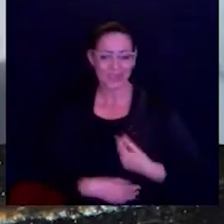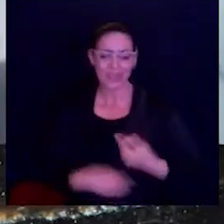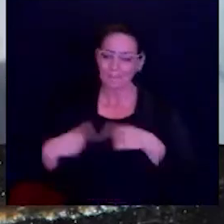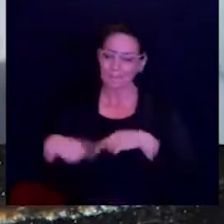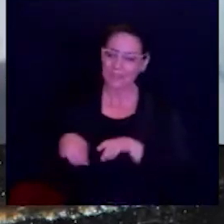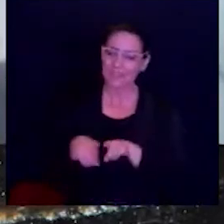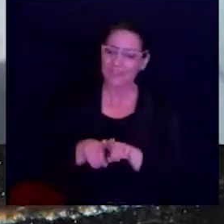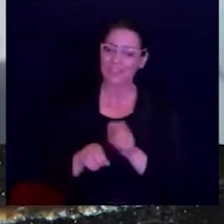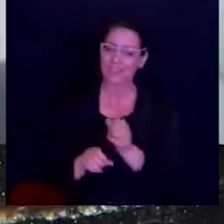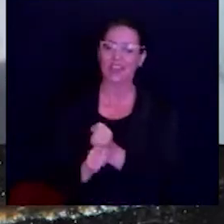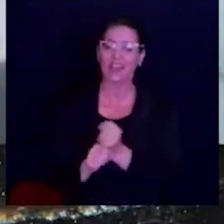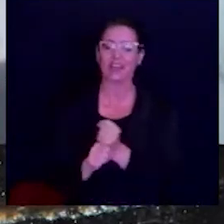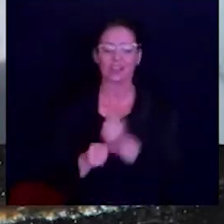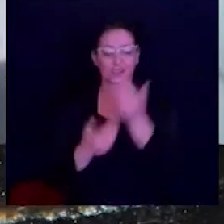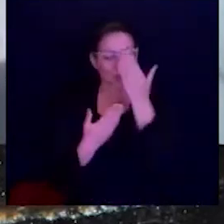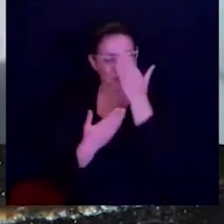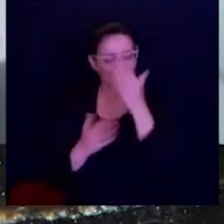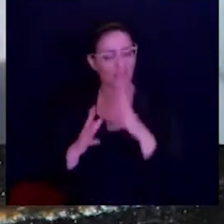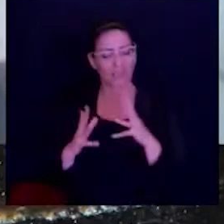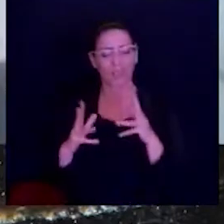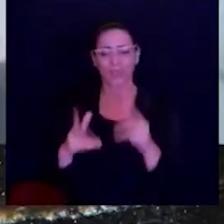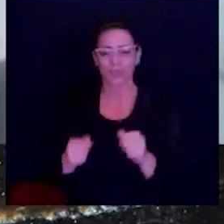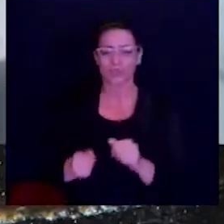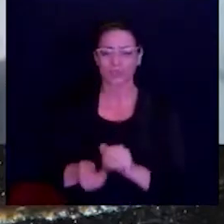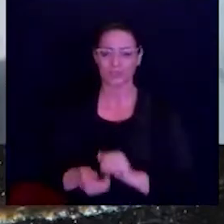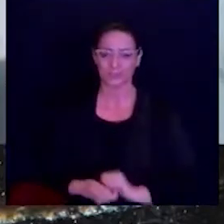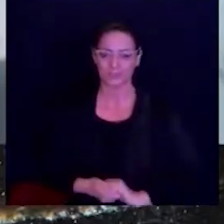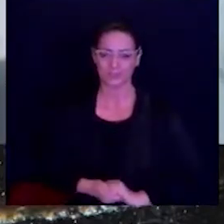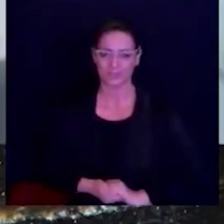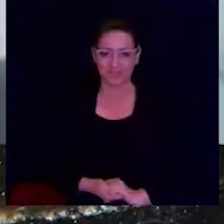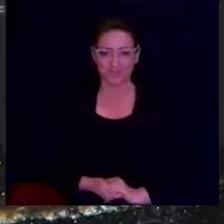longo de todos esses anos. Muito obrigada a todos.